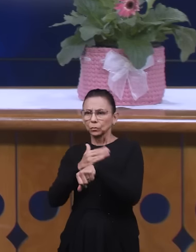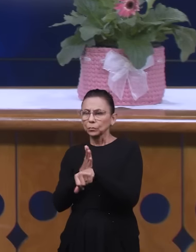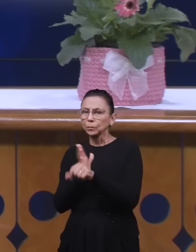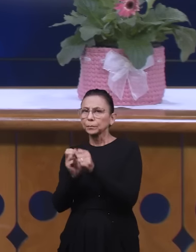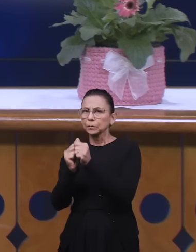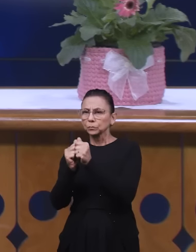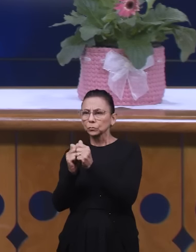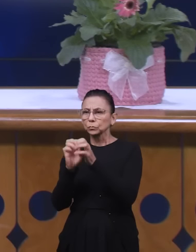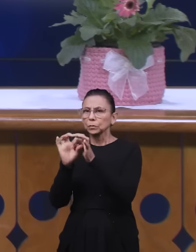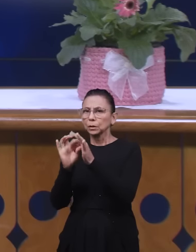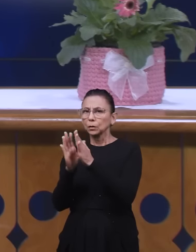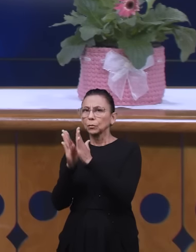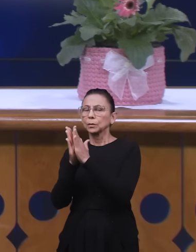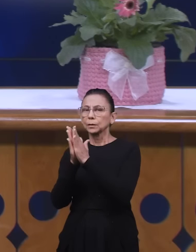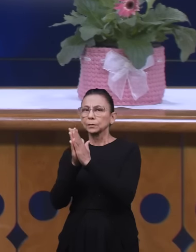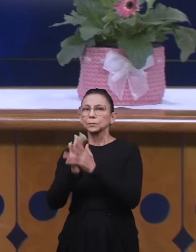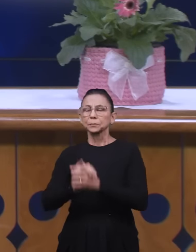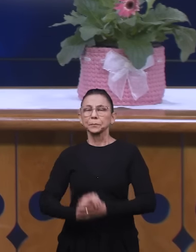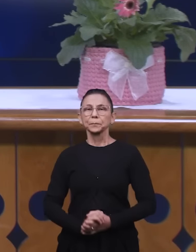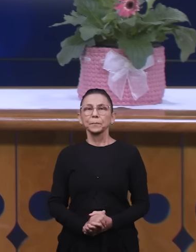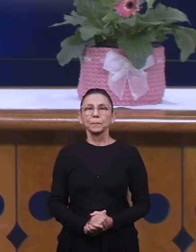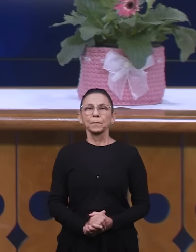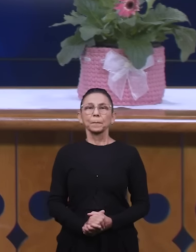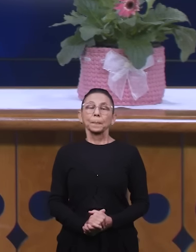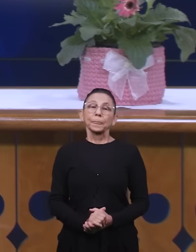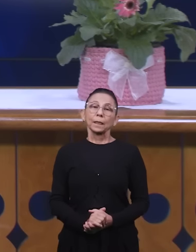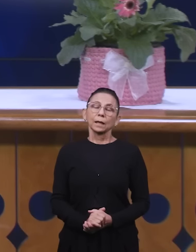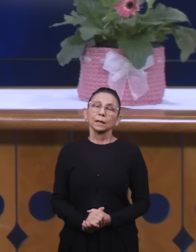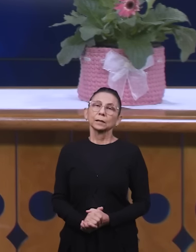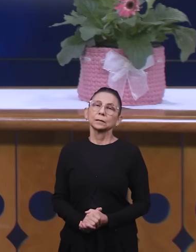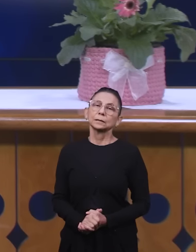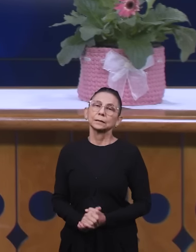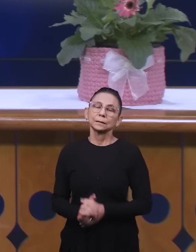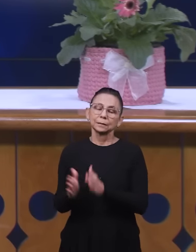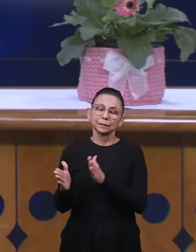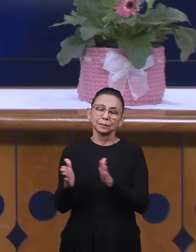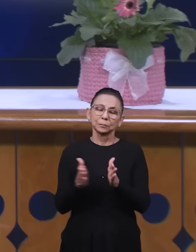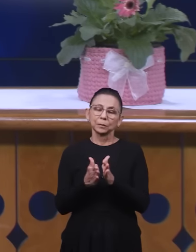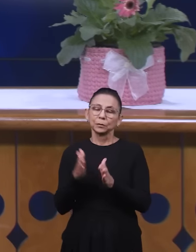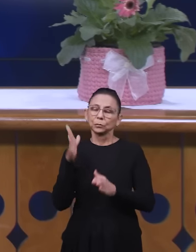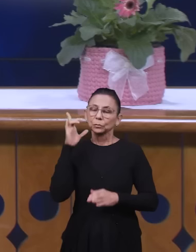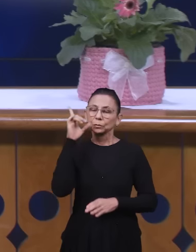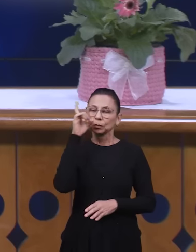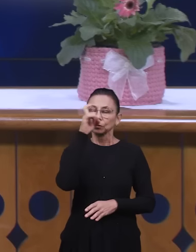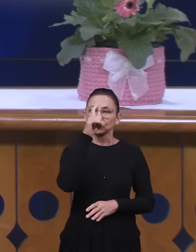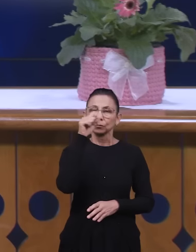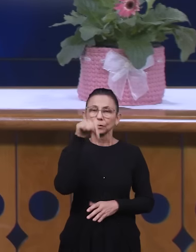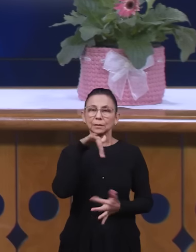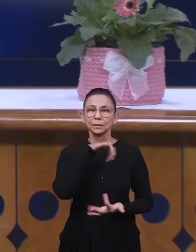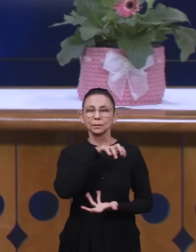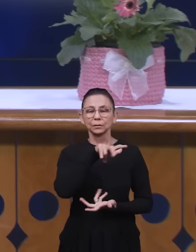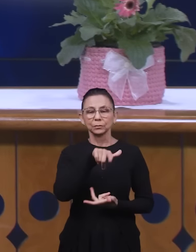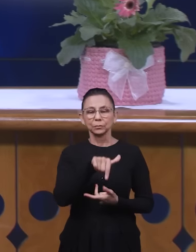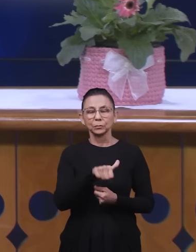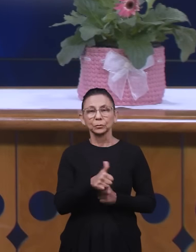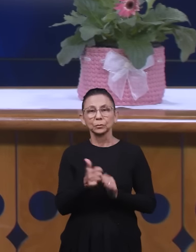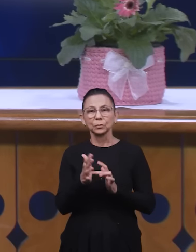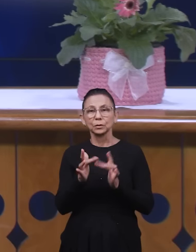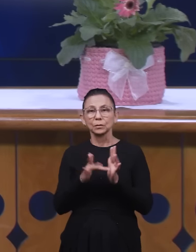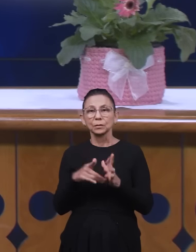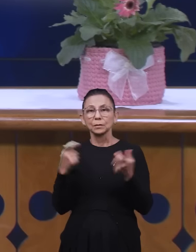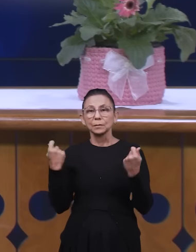era necessário que nessa caminhada tão difícil ele continuasse com essa